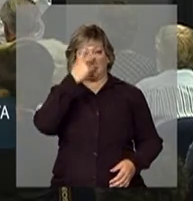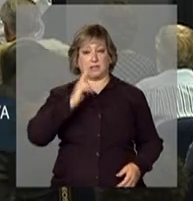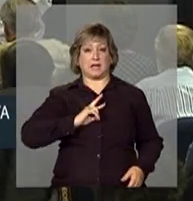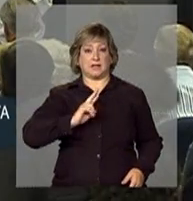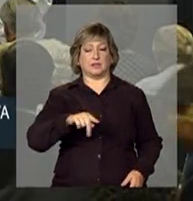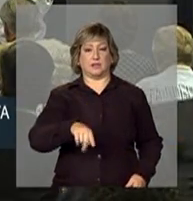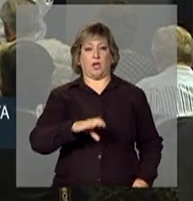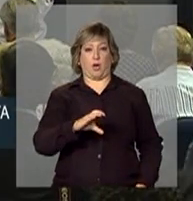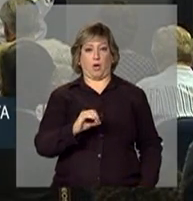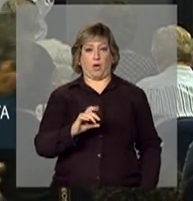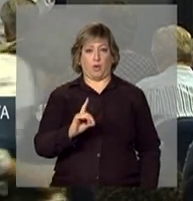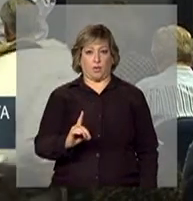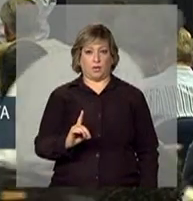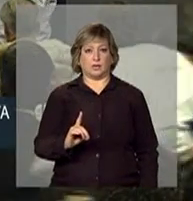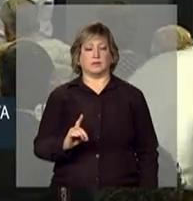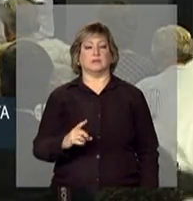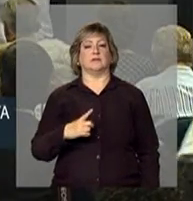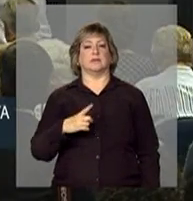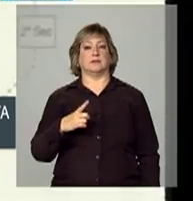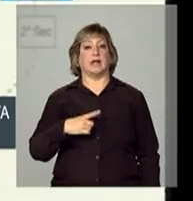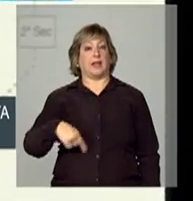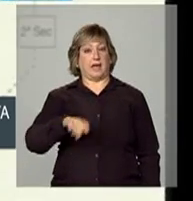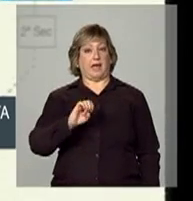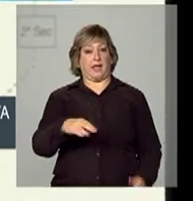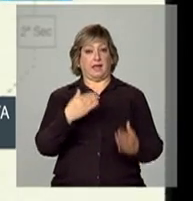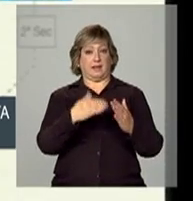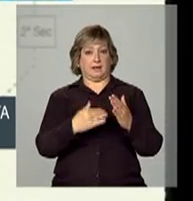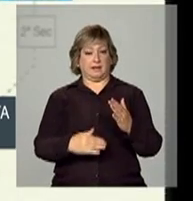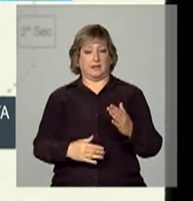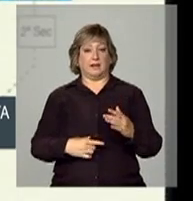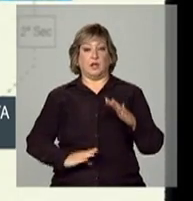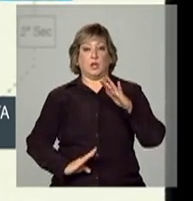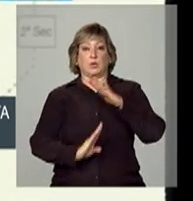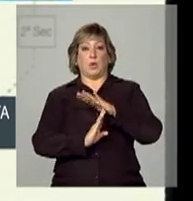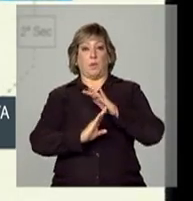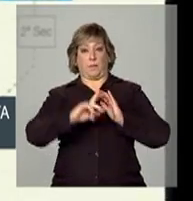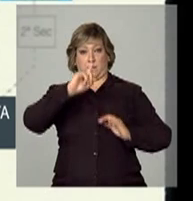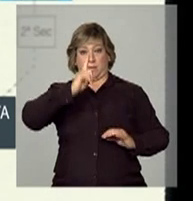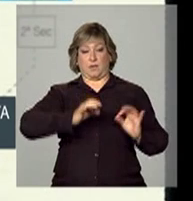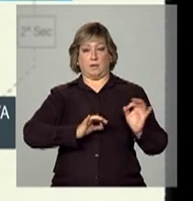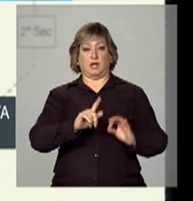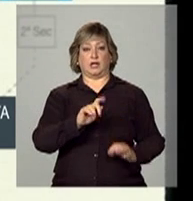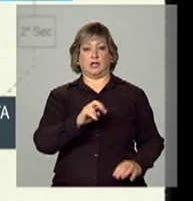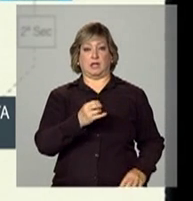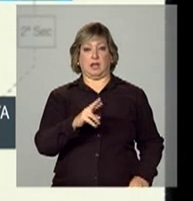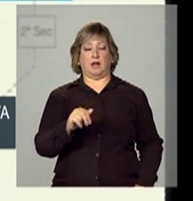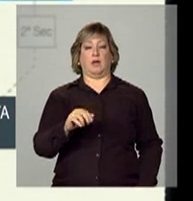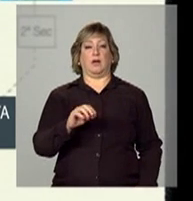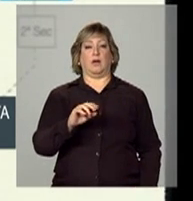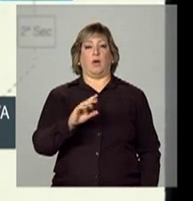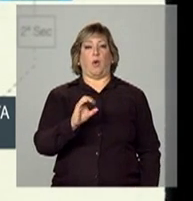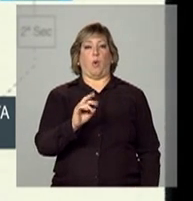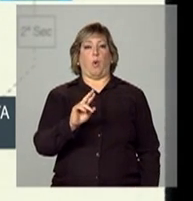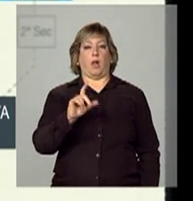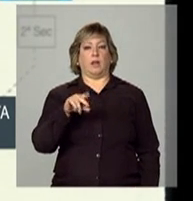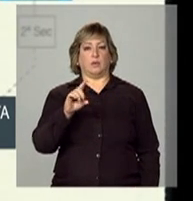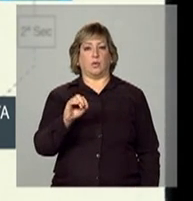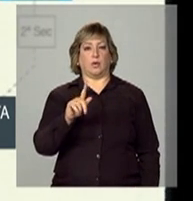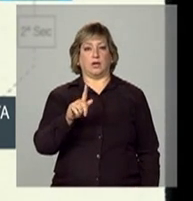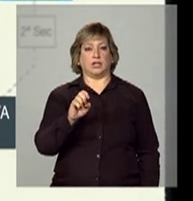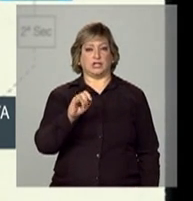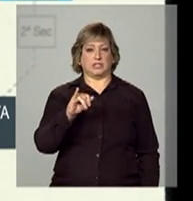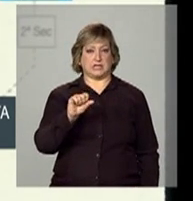COD na sua linha de comando são essas. No topo da linha de comando, General Orlando Geisel, ministro do